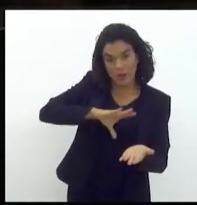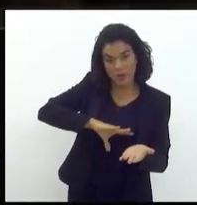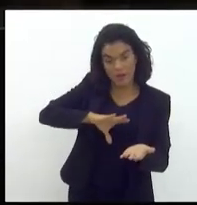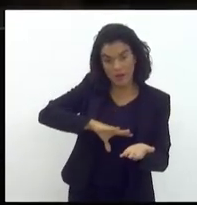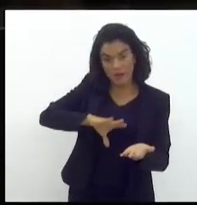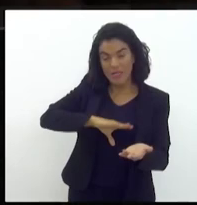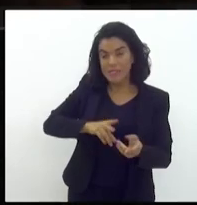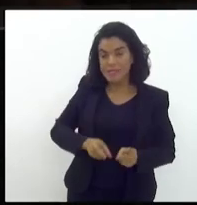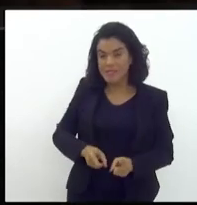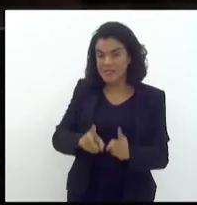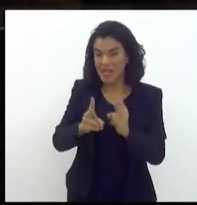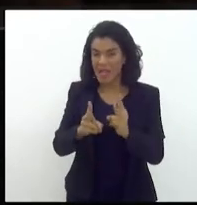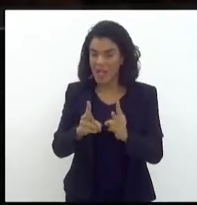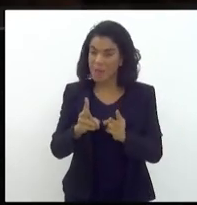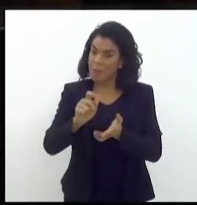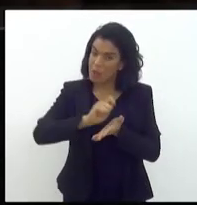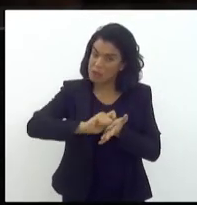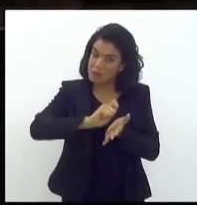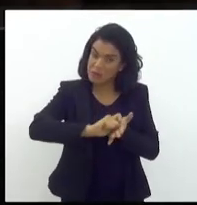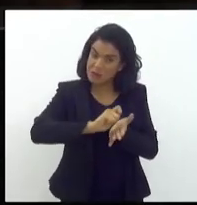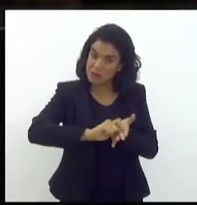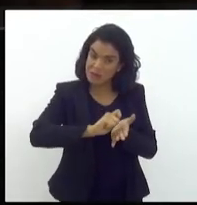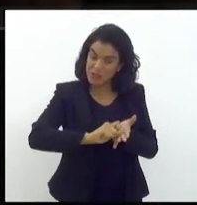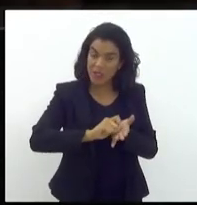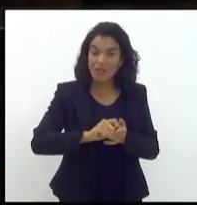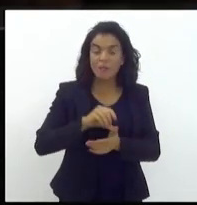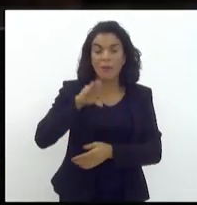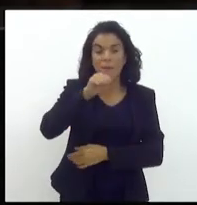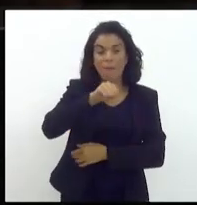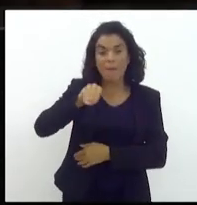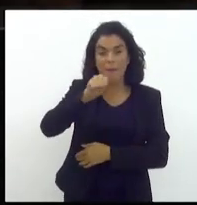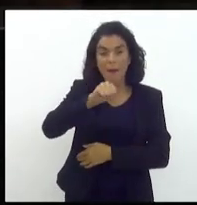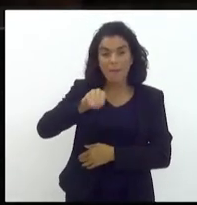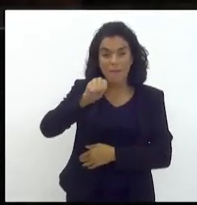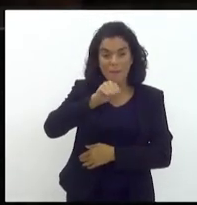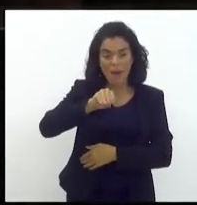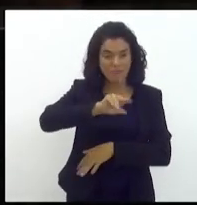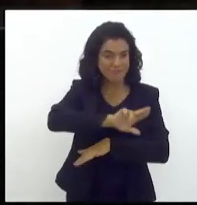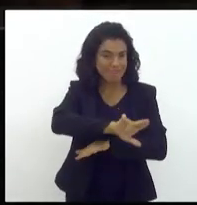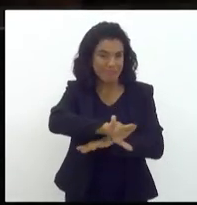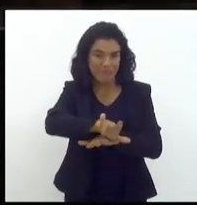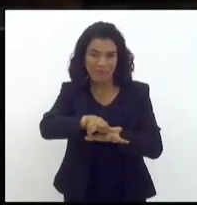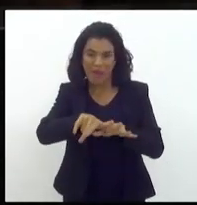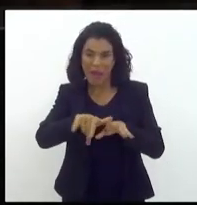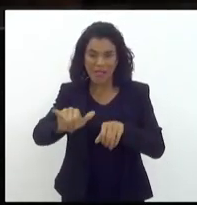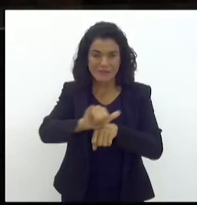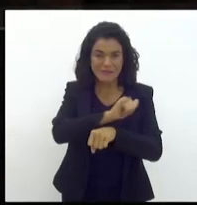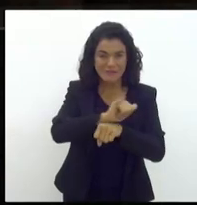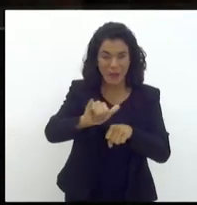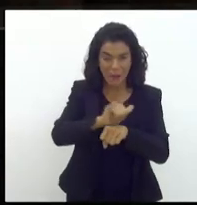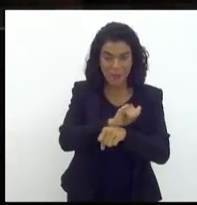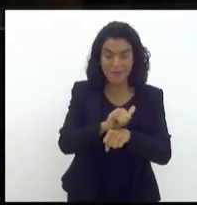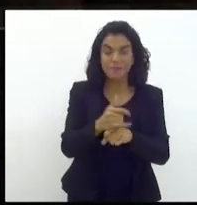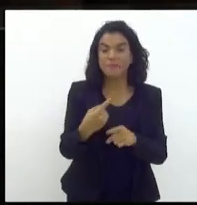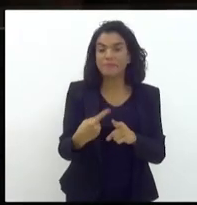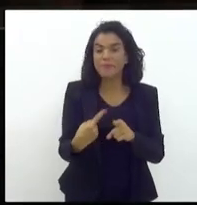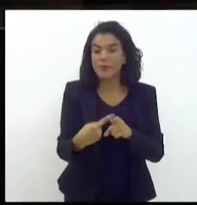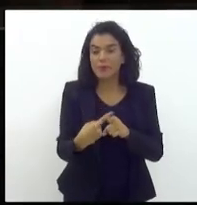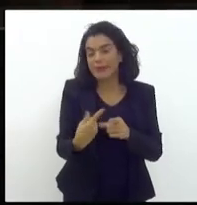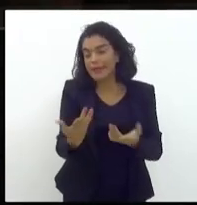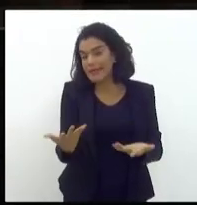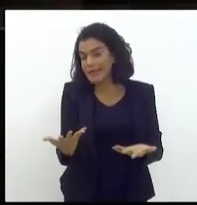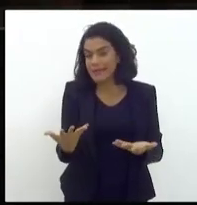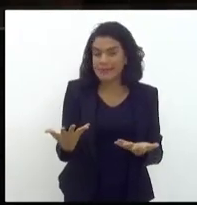sempre pode ser escritos ditos de muitas formas porque você